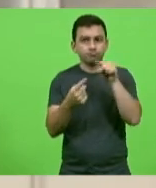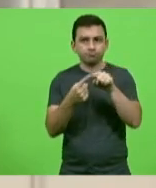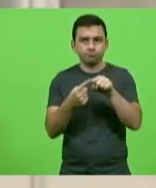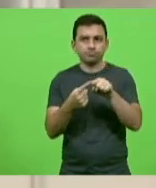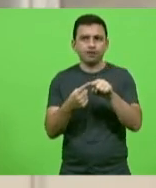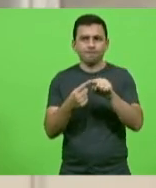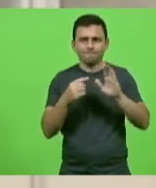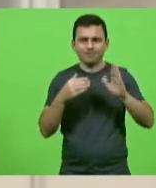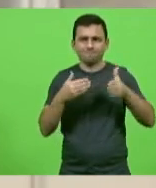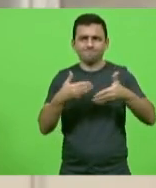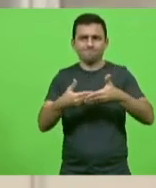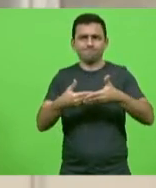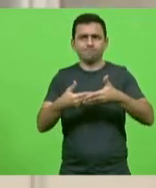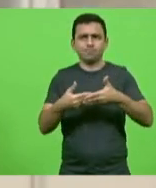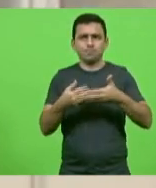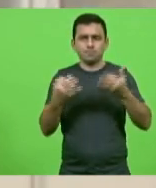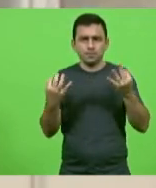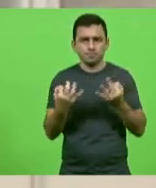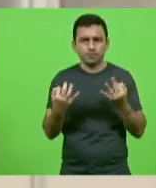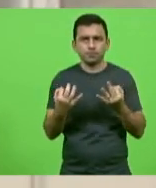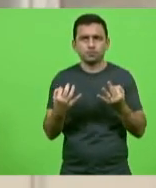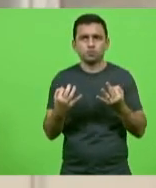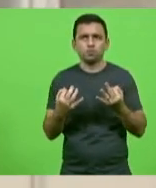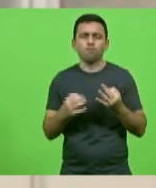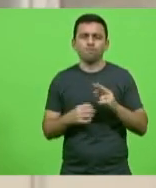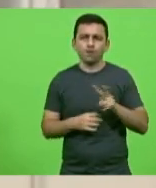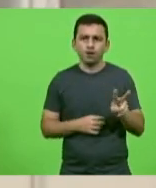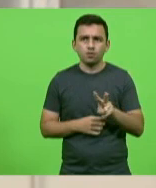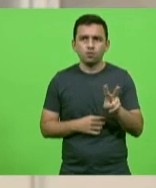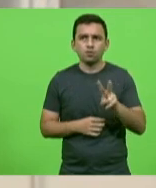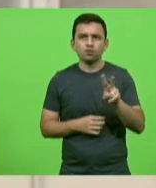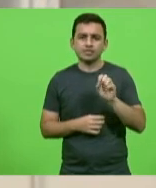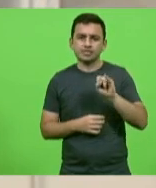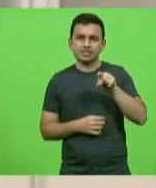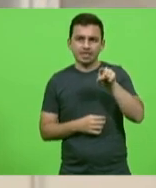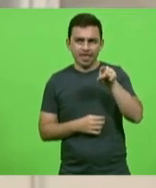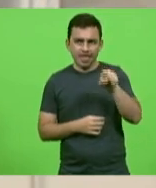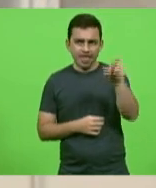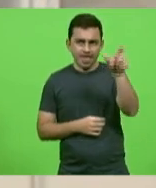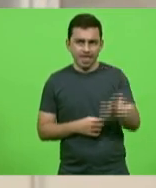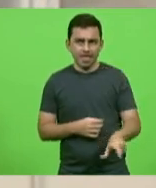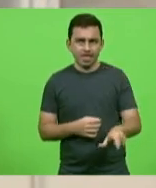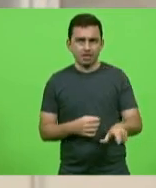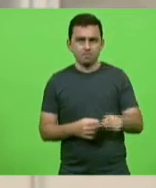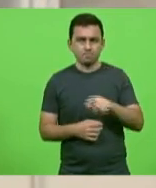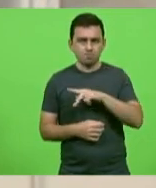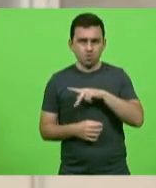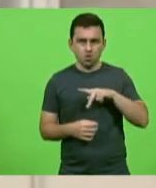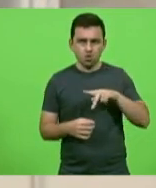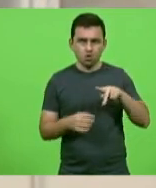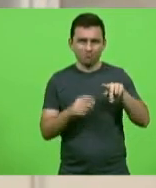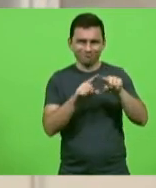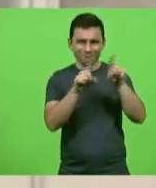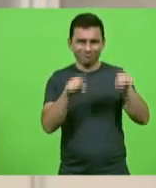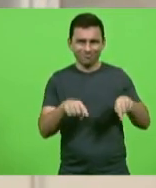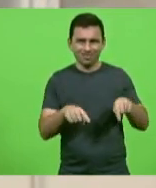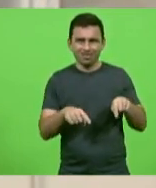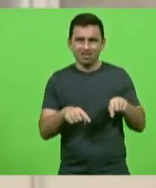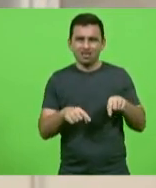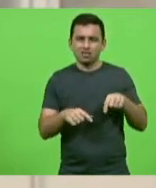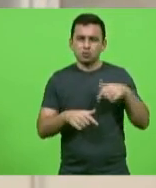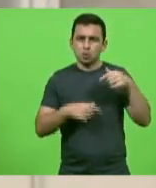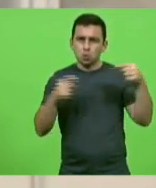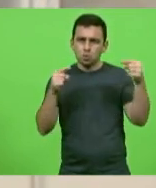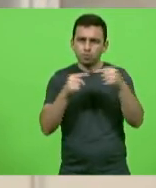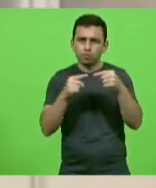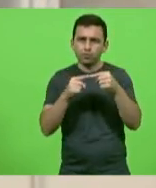e fechada exigindo um juízo de valor se a conduta praticada pelo agente público é ou